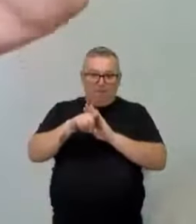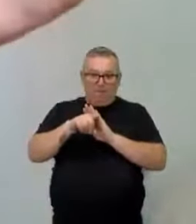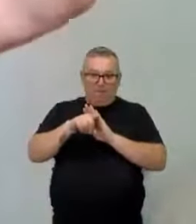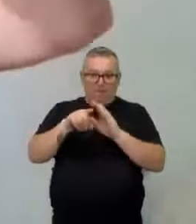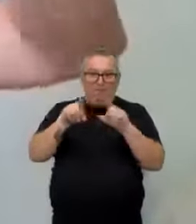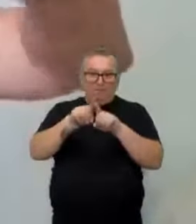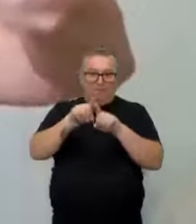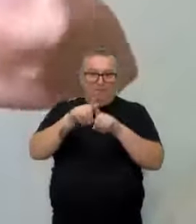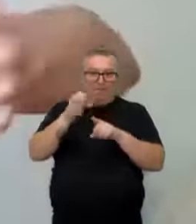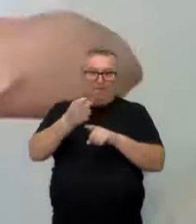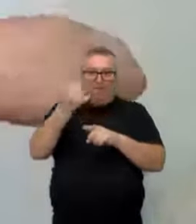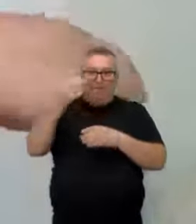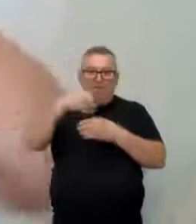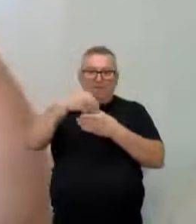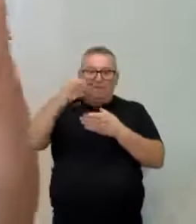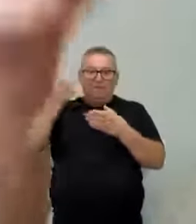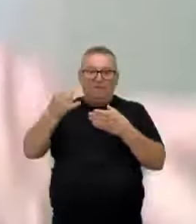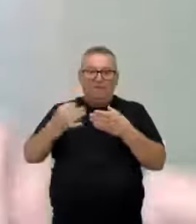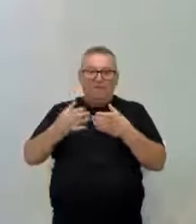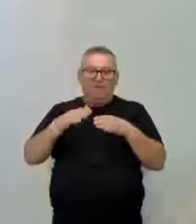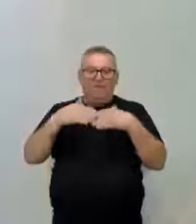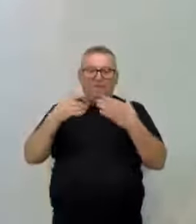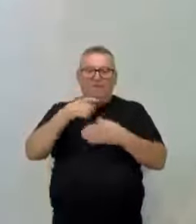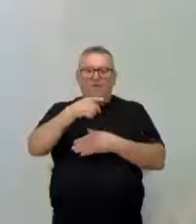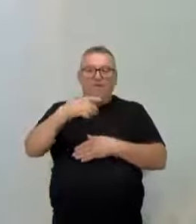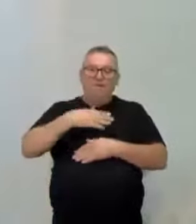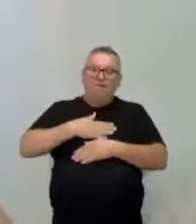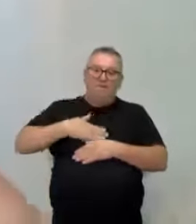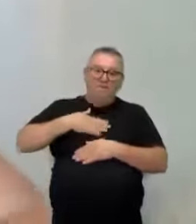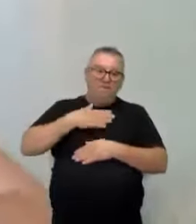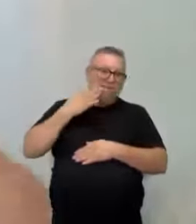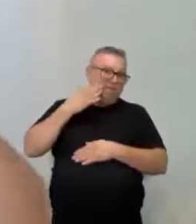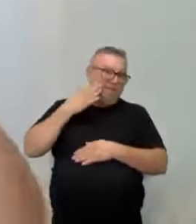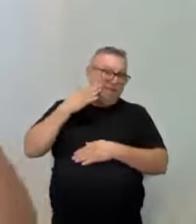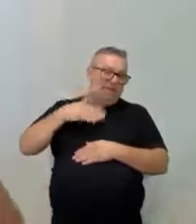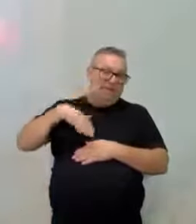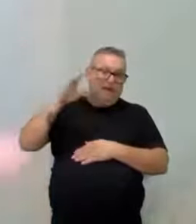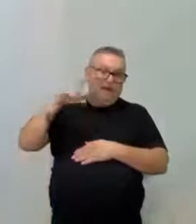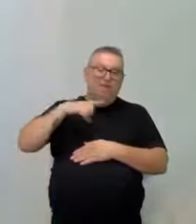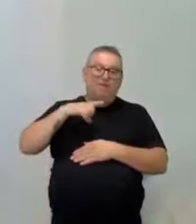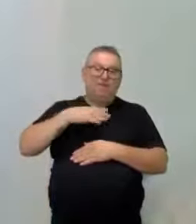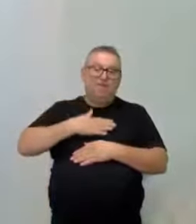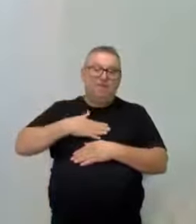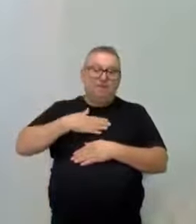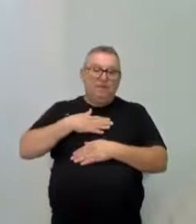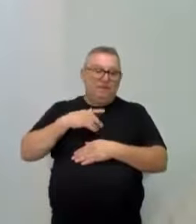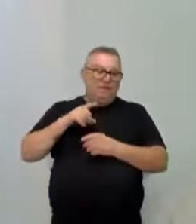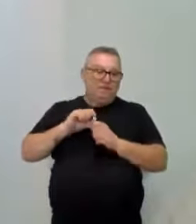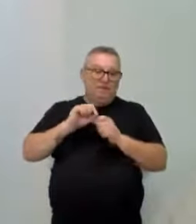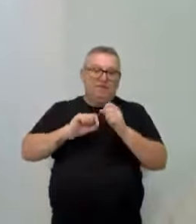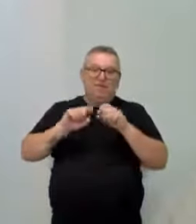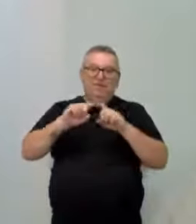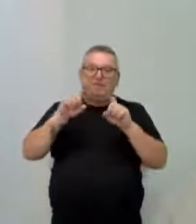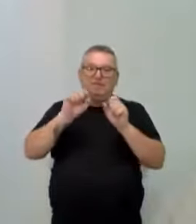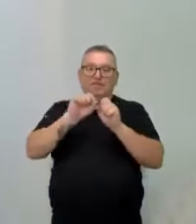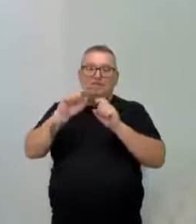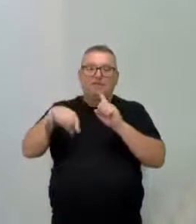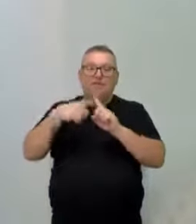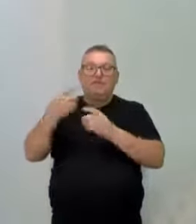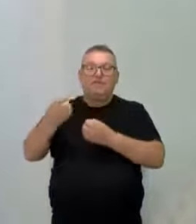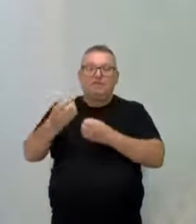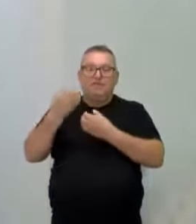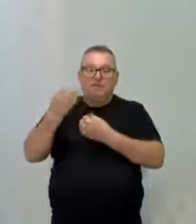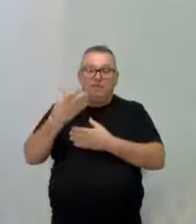entre esses conteúdos, quais o que você gostaria de saber mais? Quais os que você gostaria de ter mais informações? A